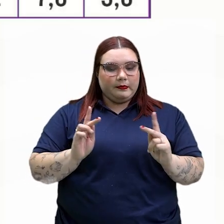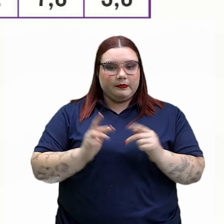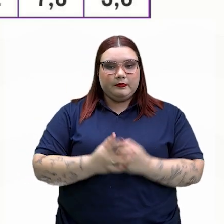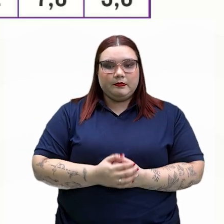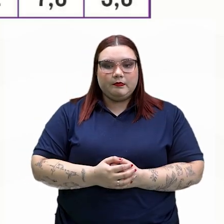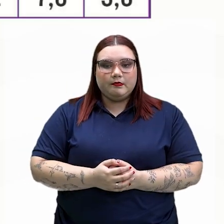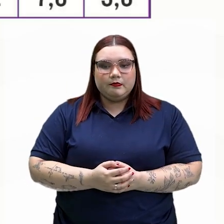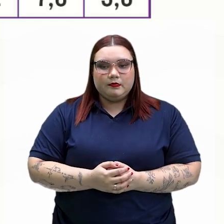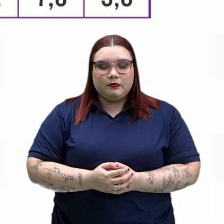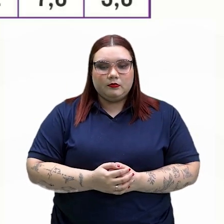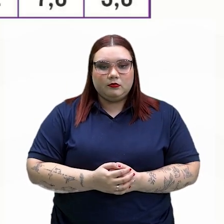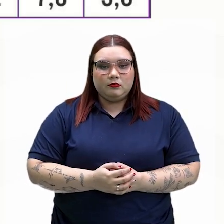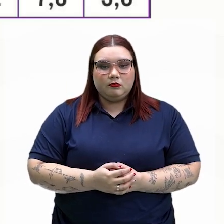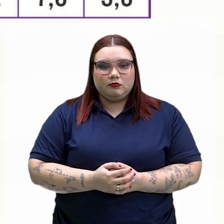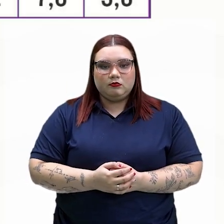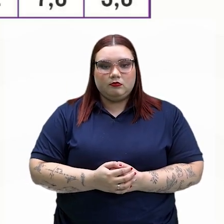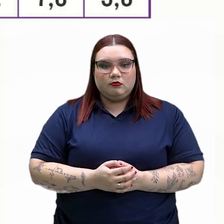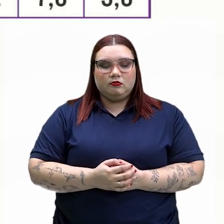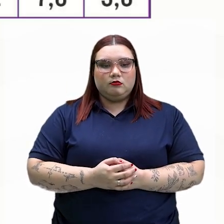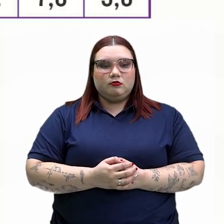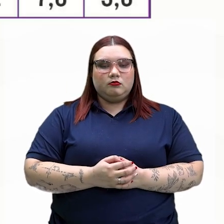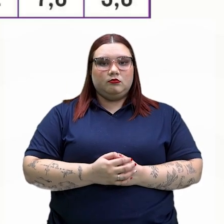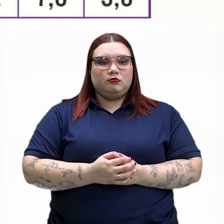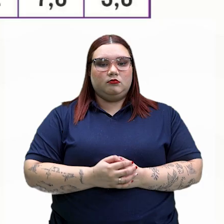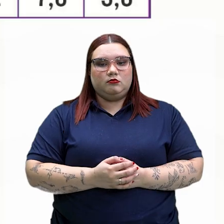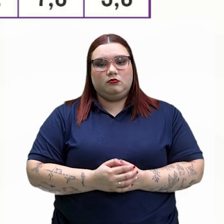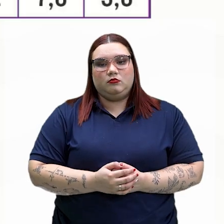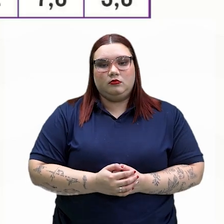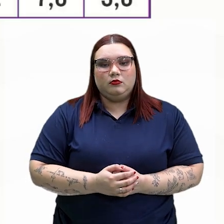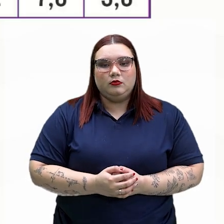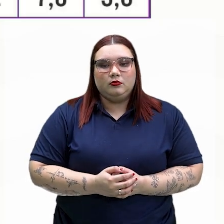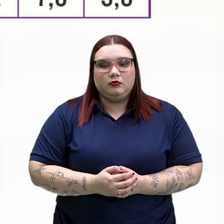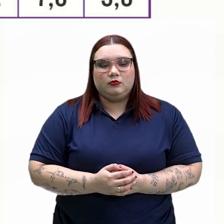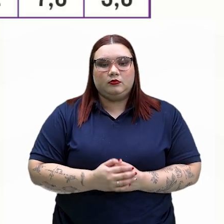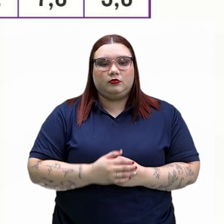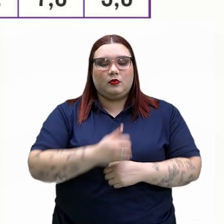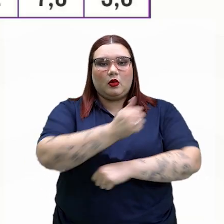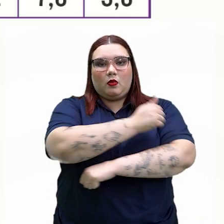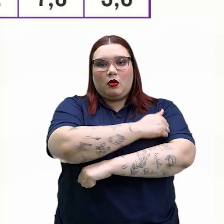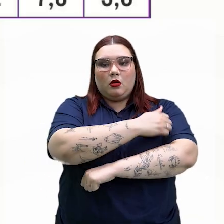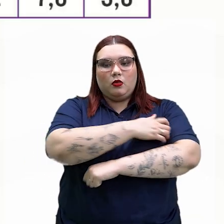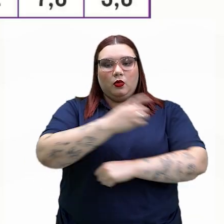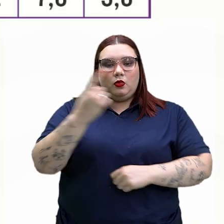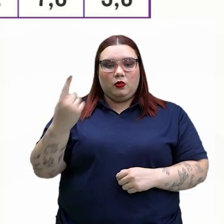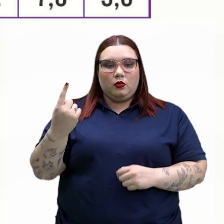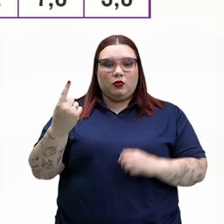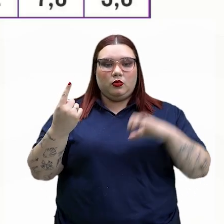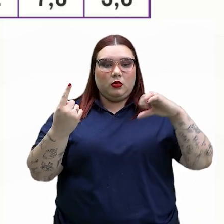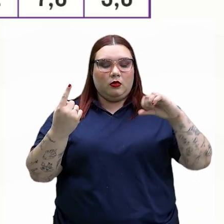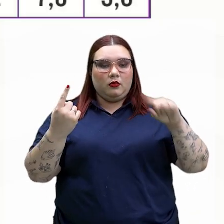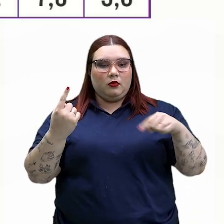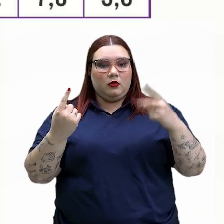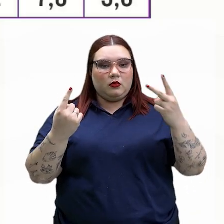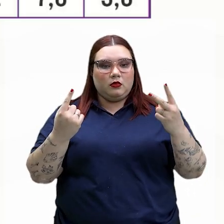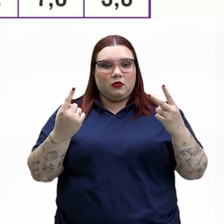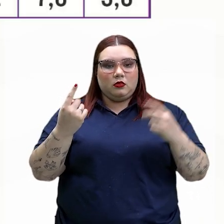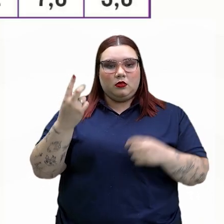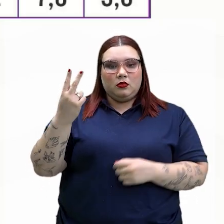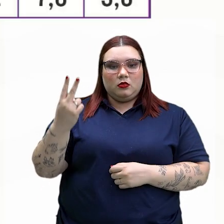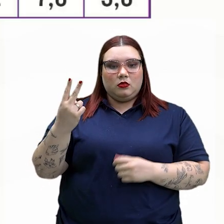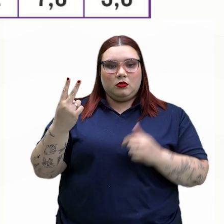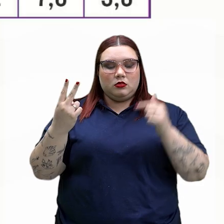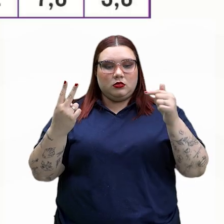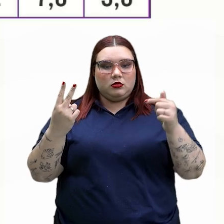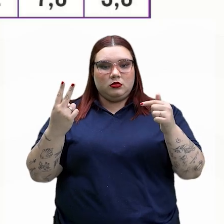alunos. Beleza? Tranquilo? Então, ó, o aluno 1 pegou 9,2, o aluno